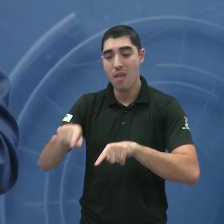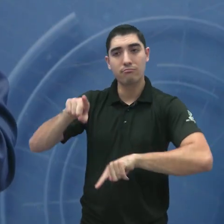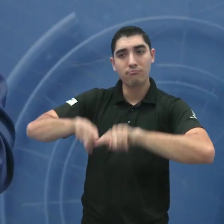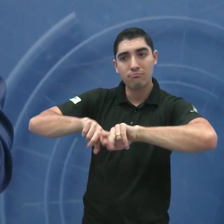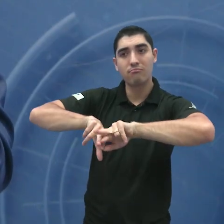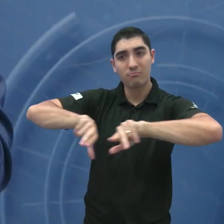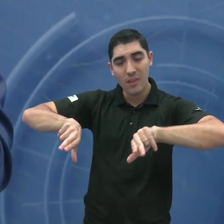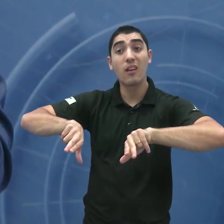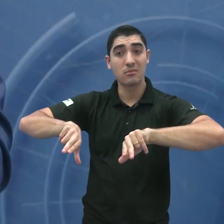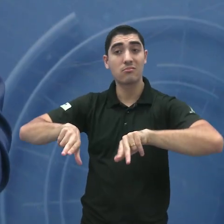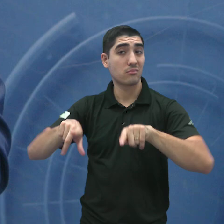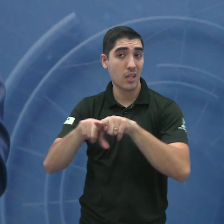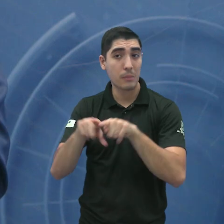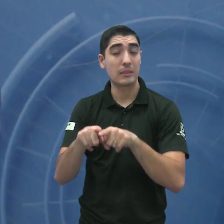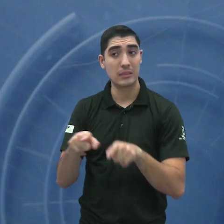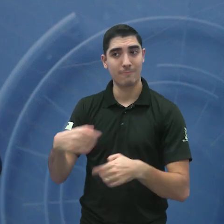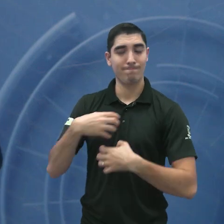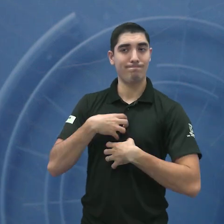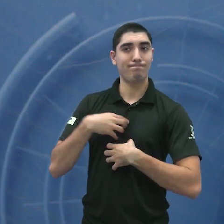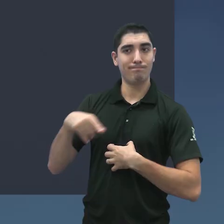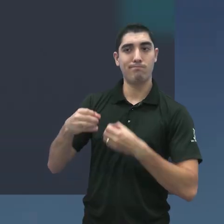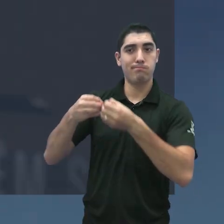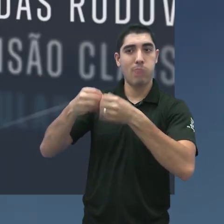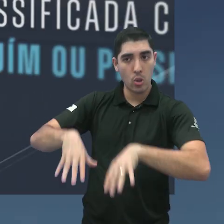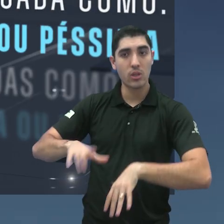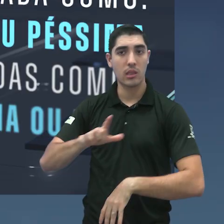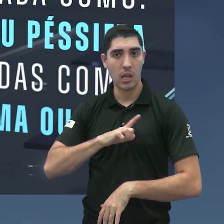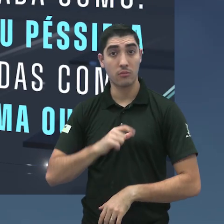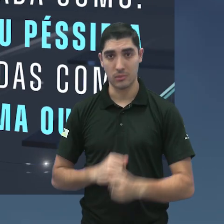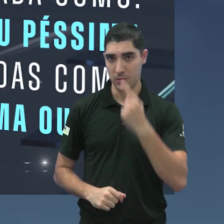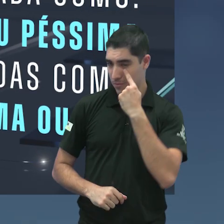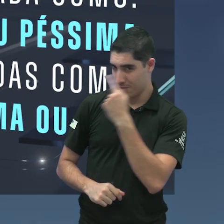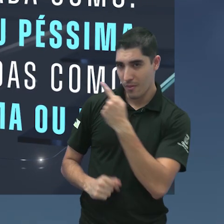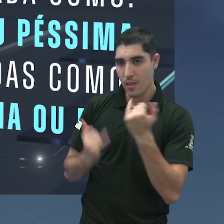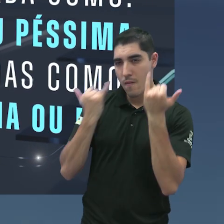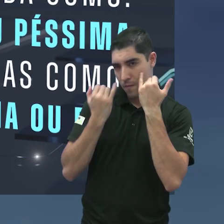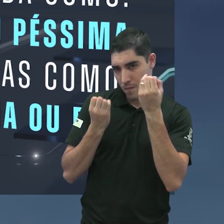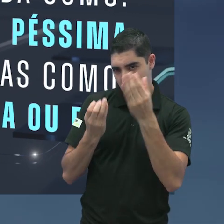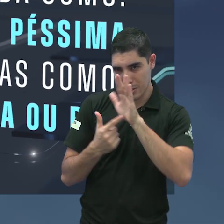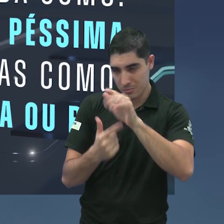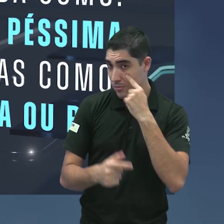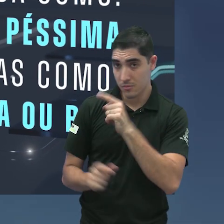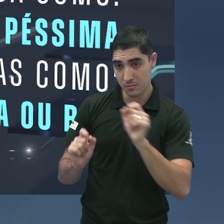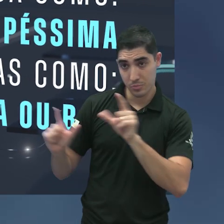como impacta tudo isso, né, gente? Ô, Bernardo, a gente, com esses dados aqui que a gente está vendo na tela, né,